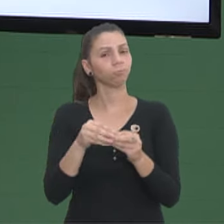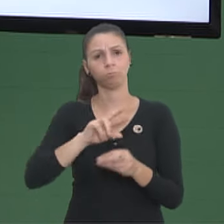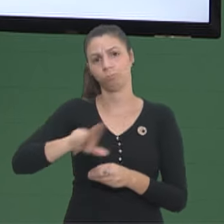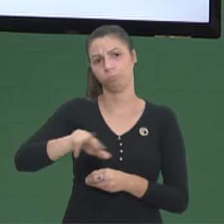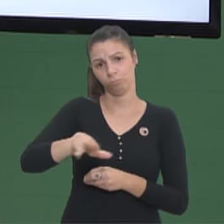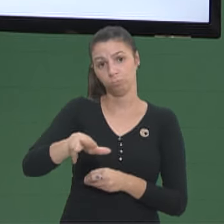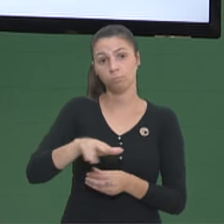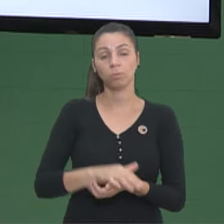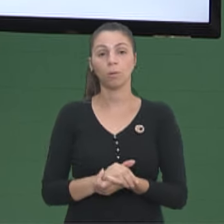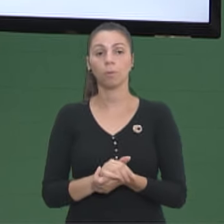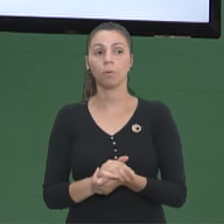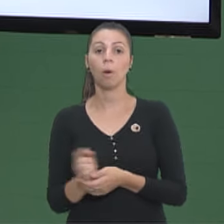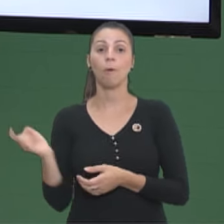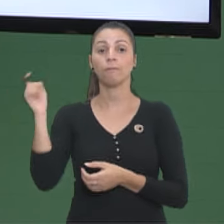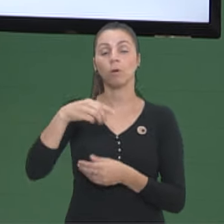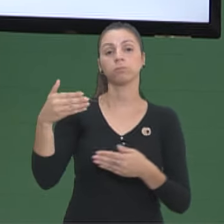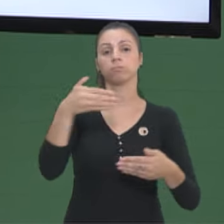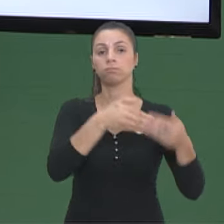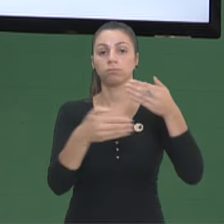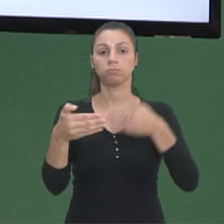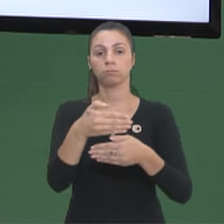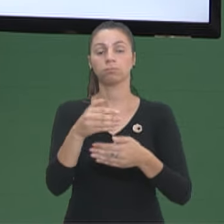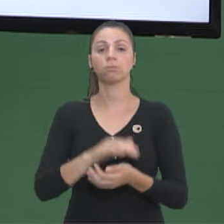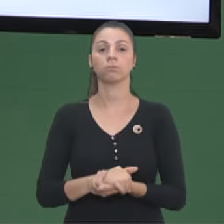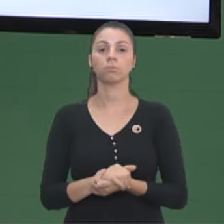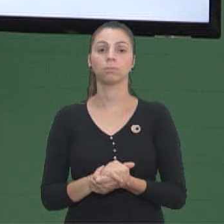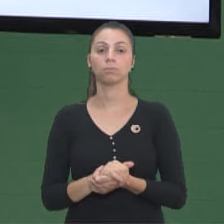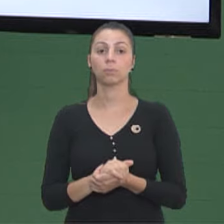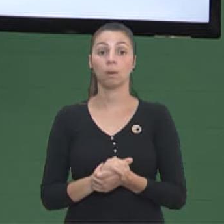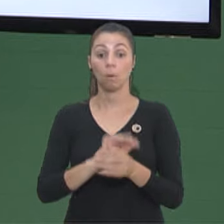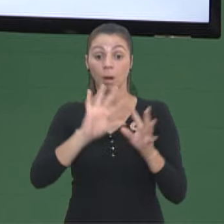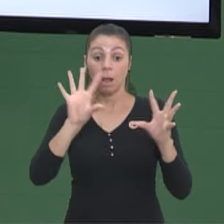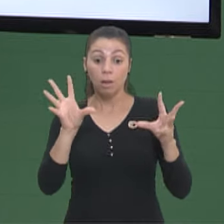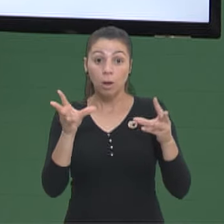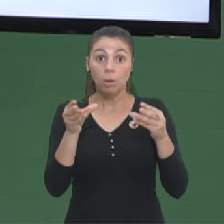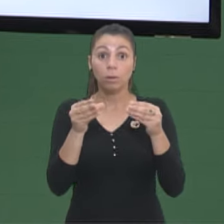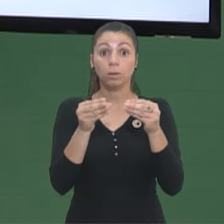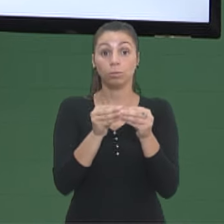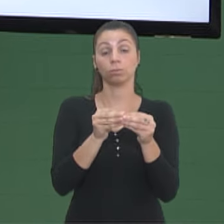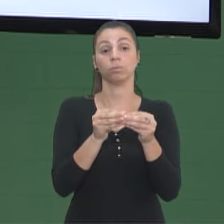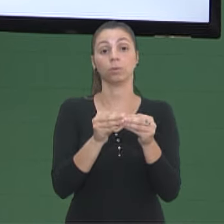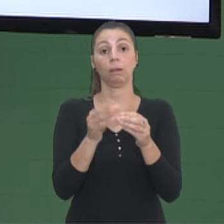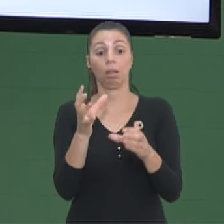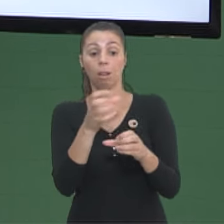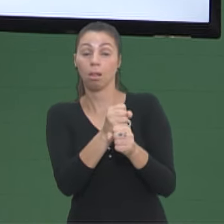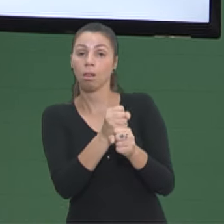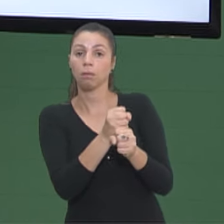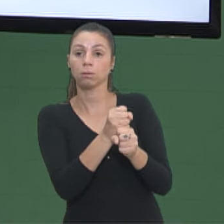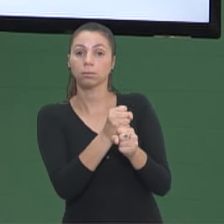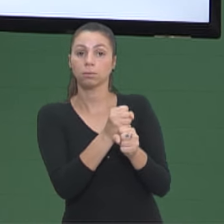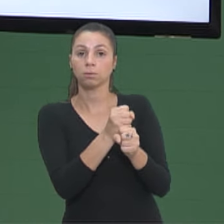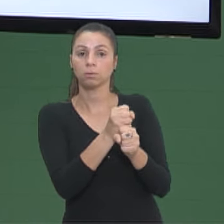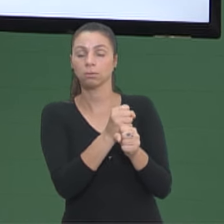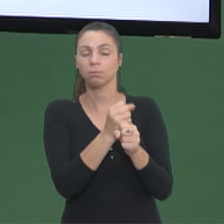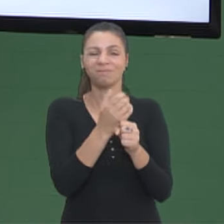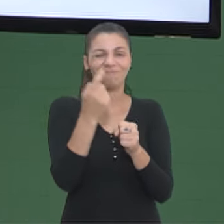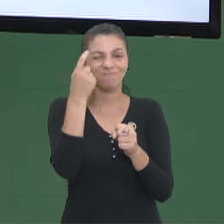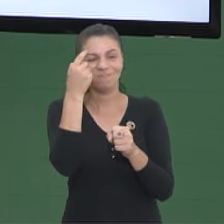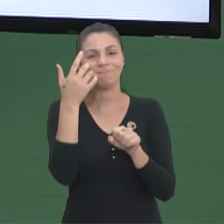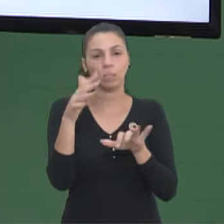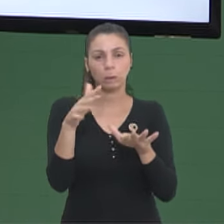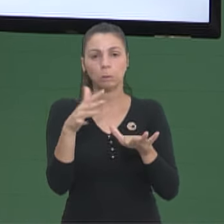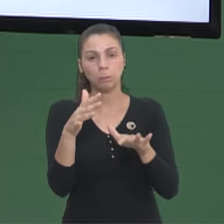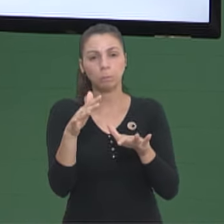slide anterior. No slide anterior, eu juntei as temperaturas, né? Pensa assim, mais ou menos, tá? Já que a